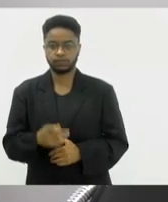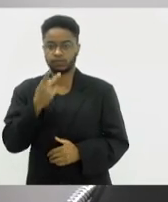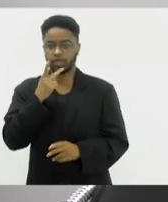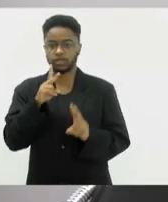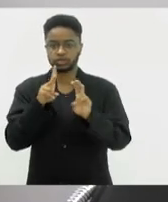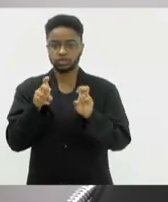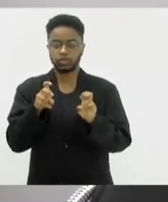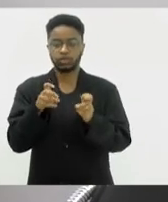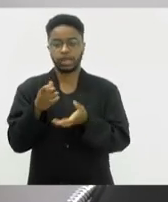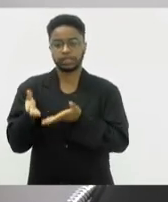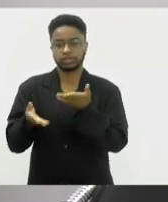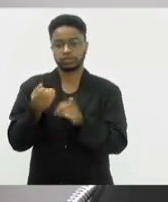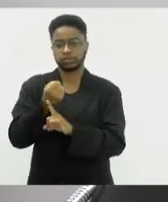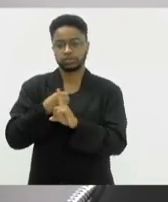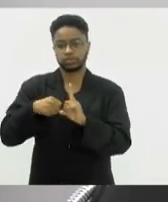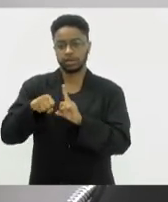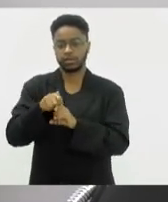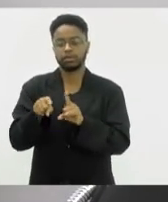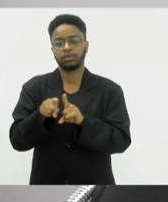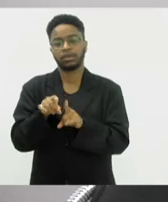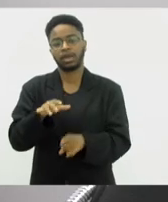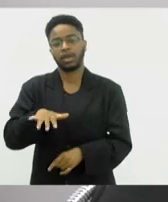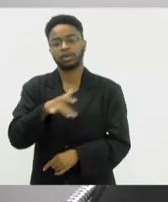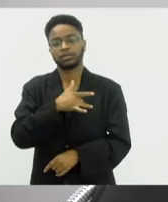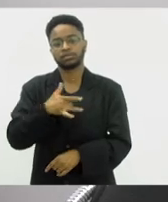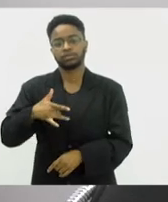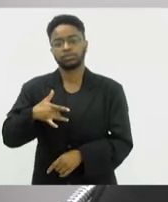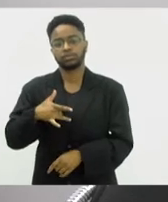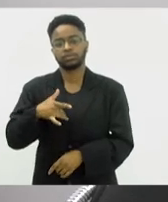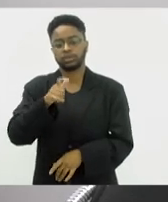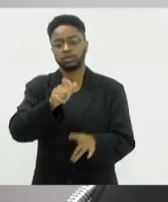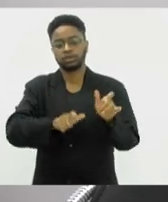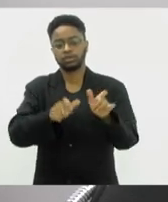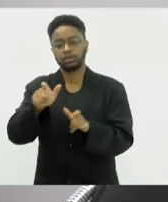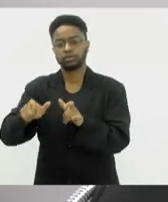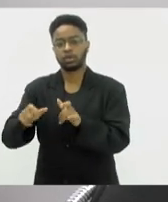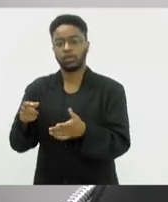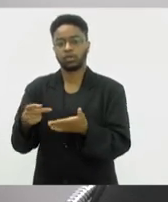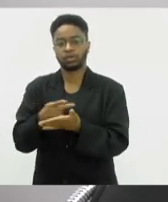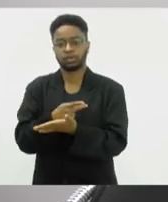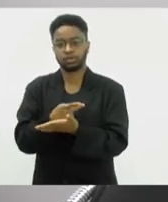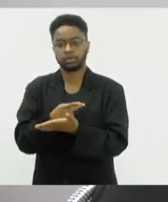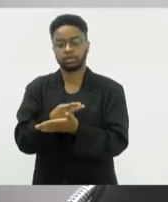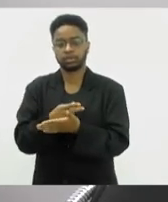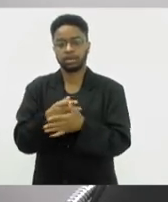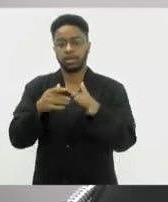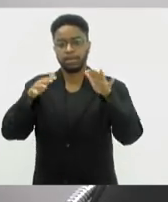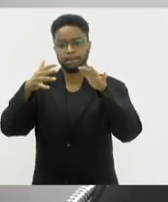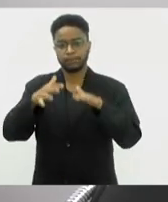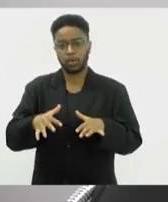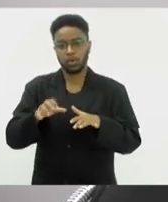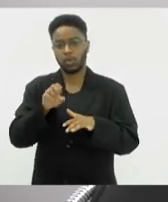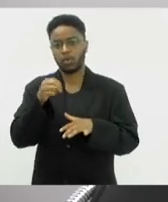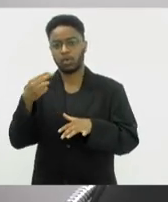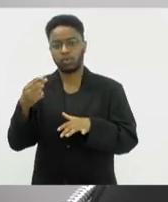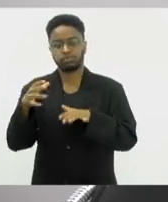social, da saúde, etc., para as vítimas de catástrofes naturais e